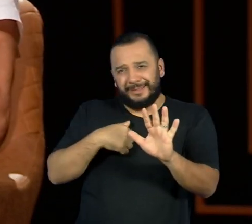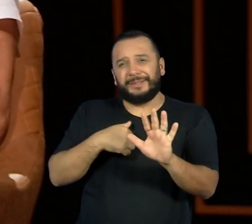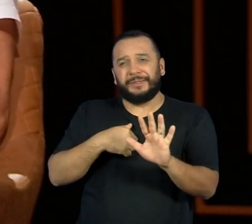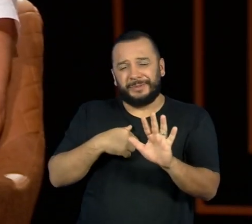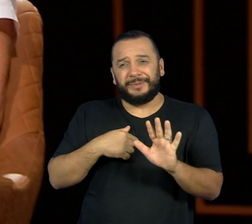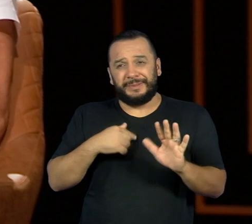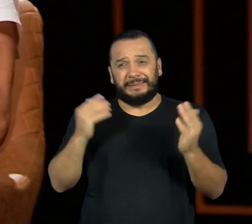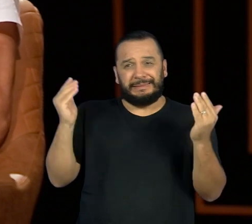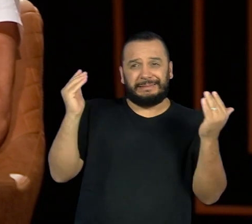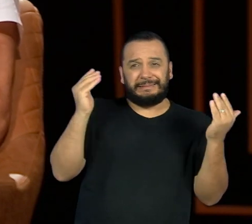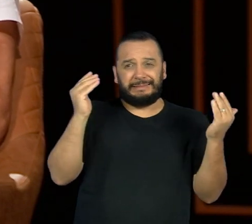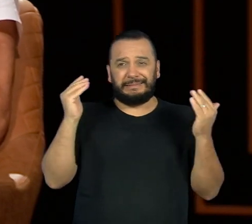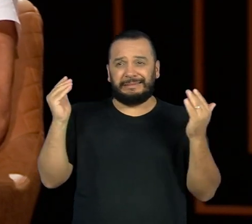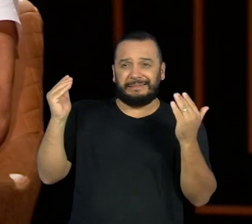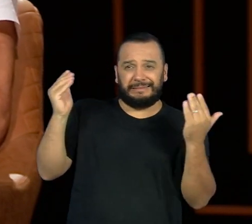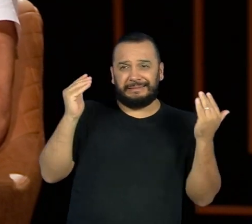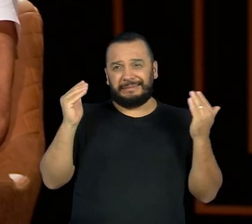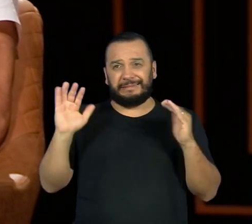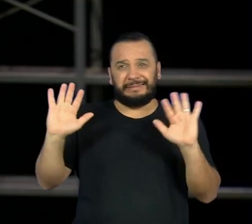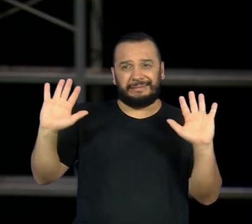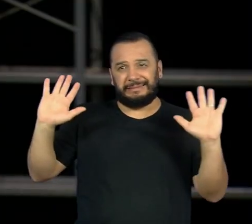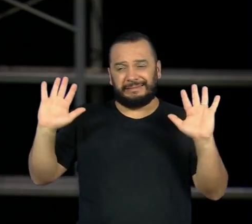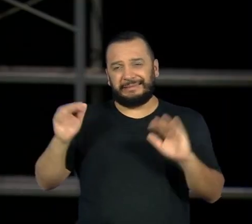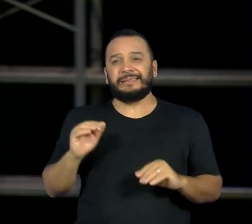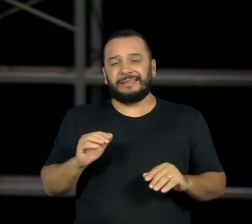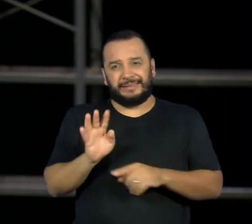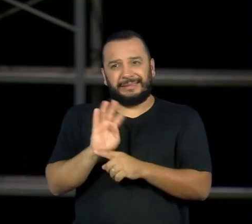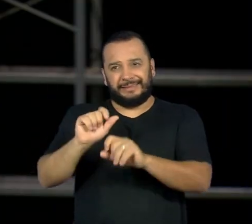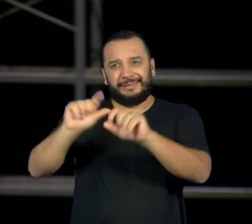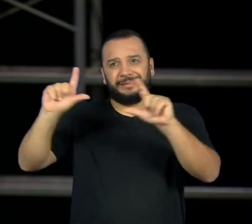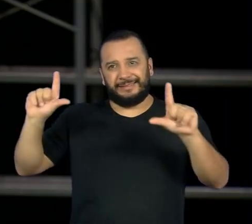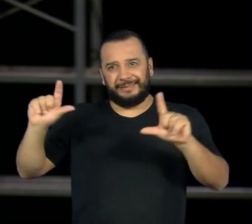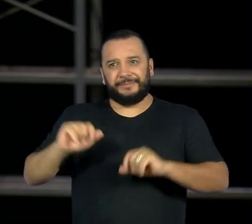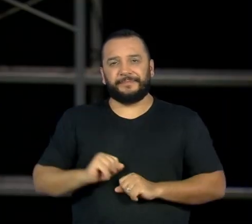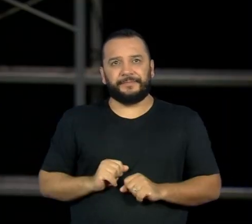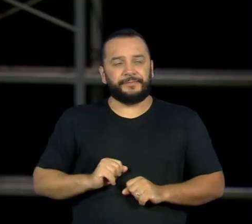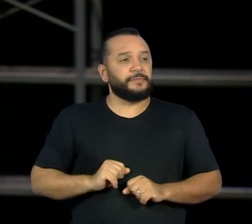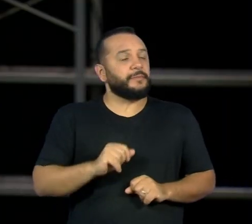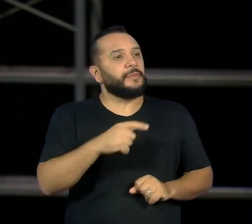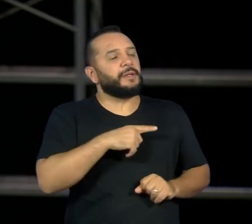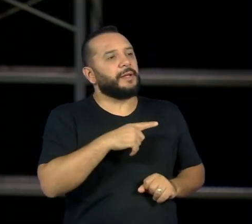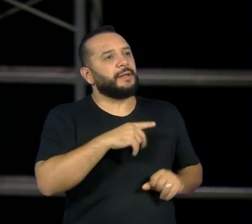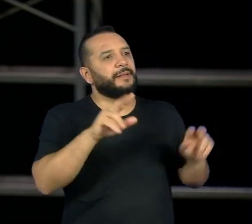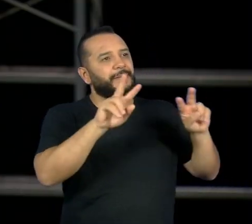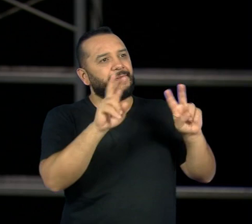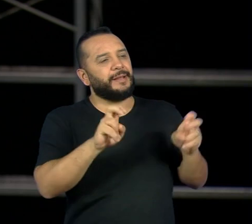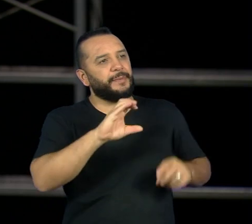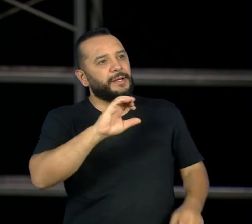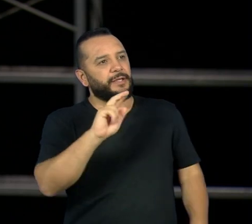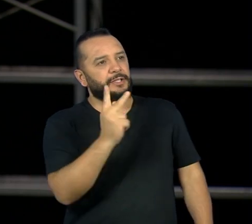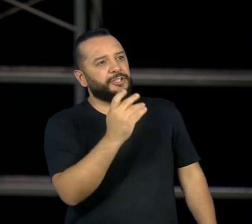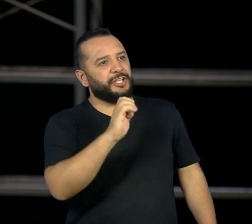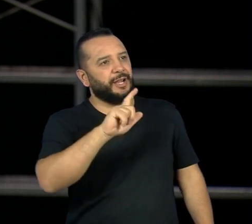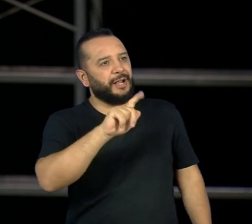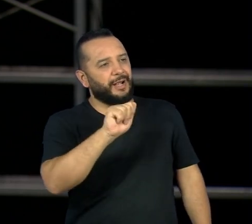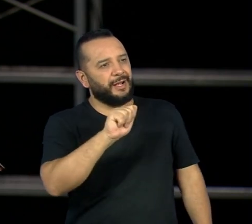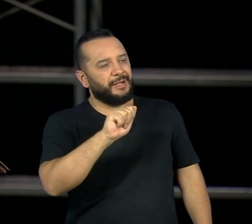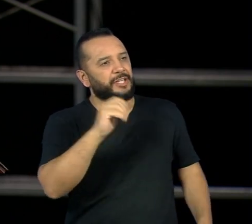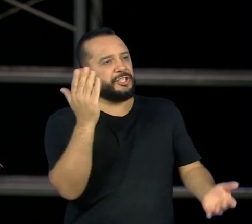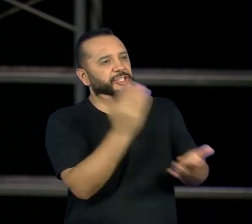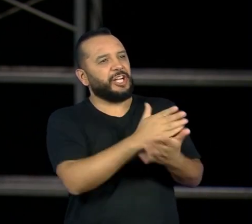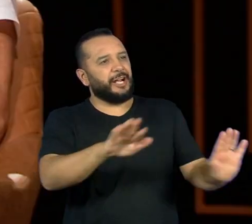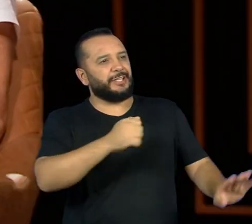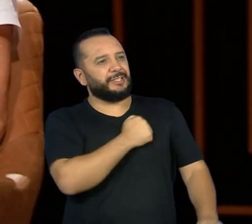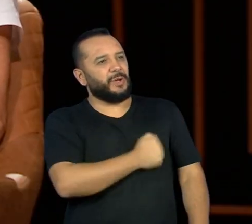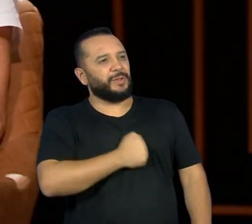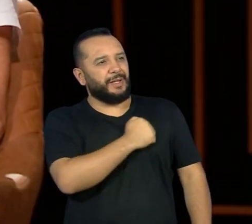fazer, que eu faço. E a tua atuação no Chega de Saudade, você não tem uma fala, você dança, mas é uma atuação brilhante, né?